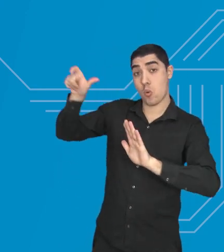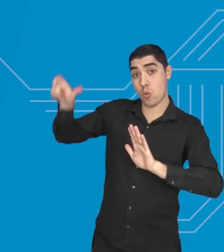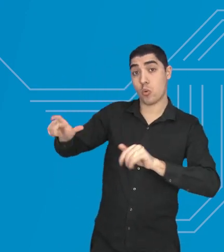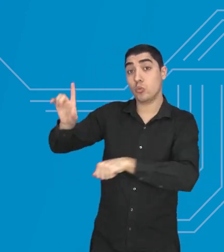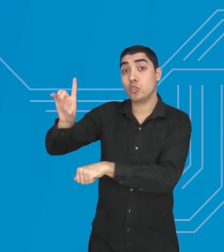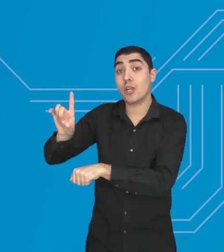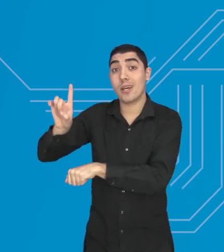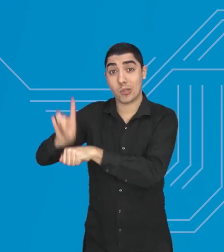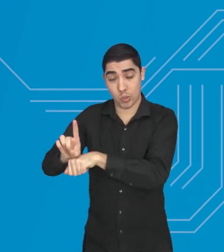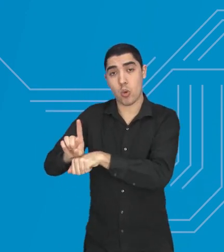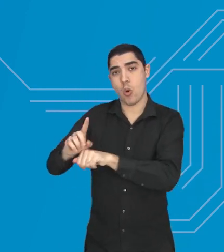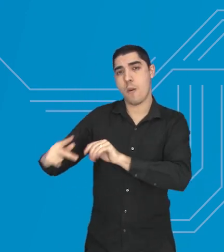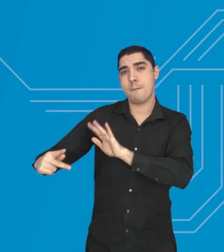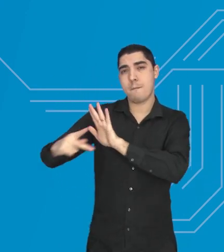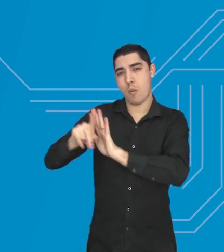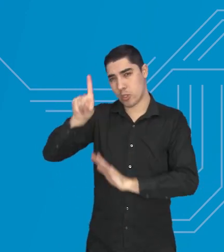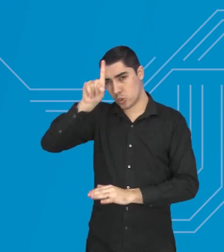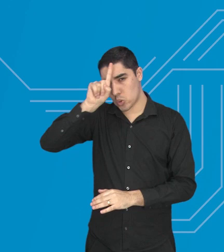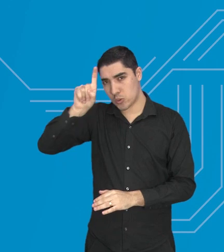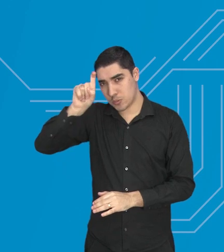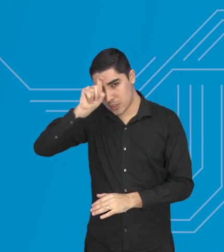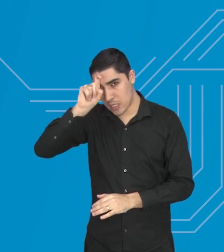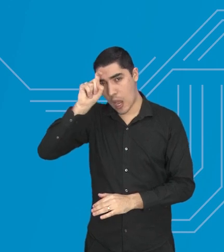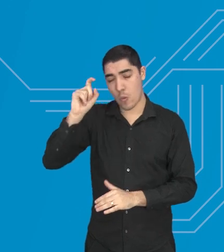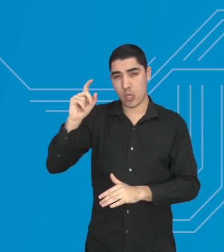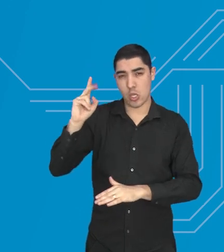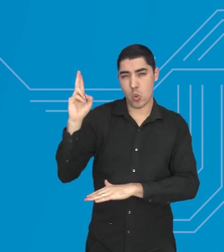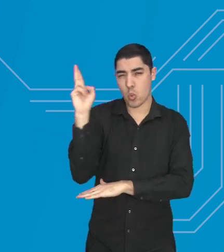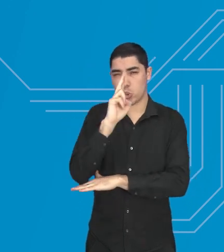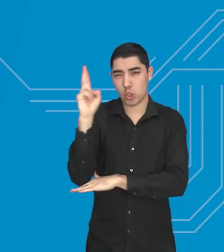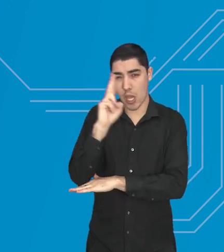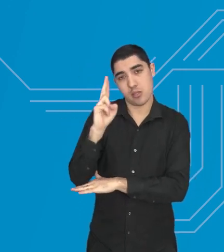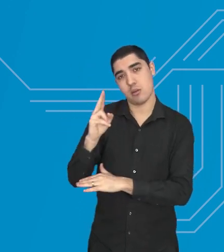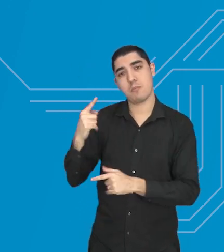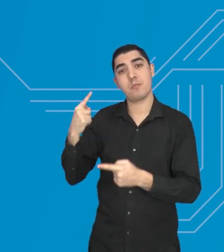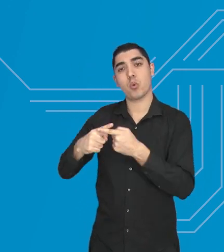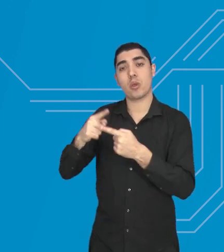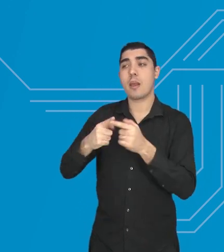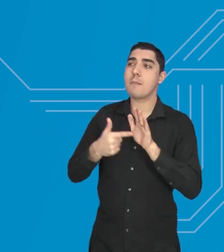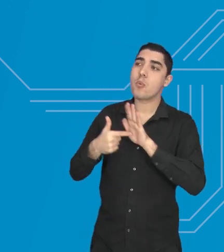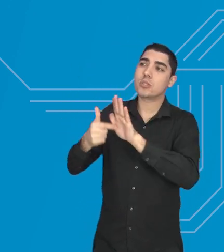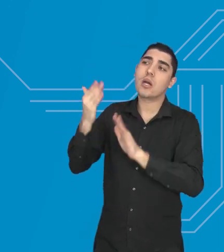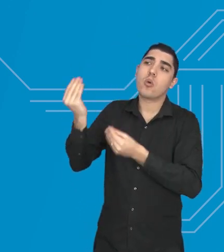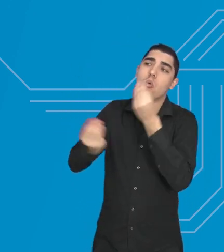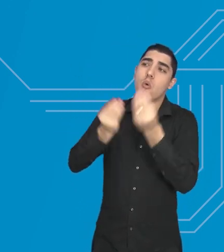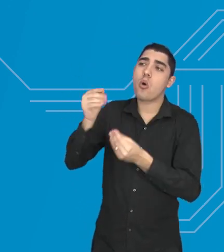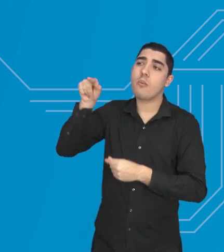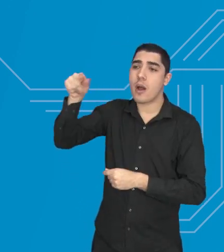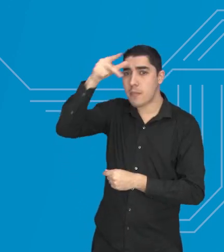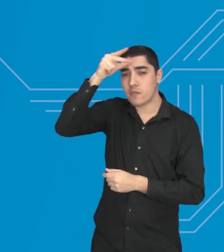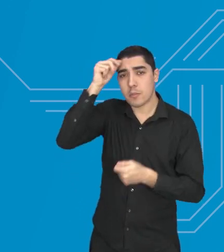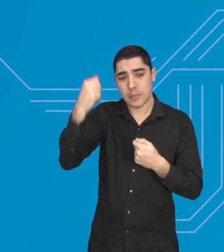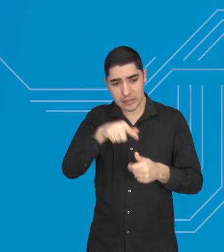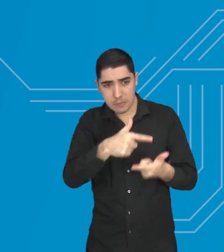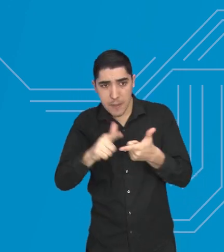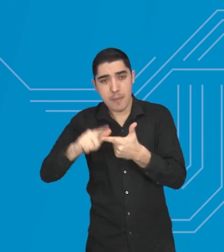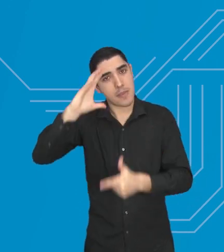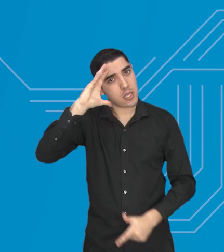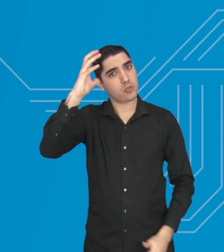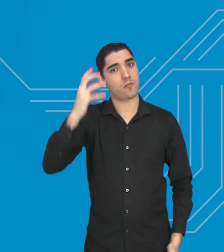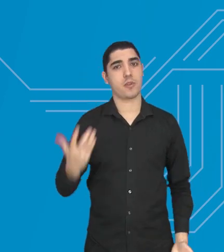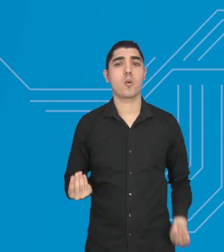foram apresentados ao diretor do Departamento Hospitalar e Emergências, que informou como o município